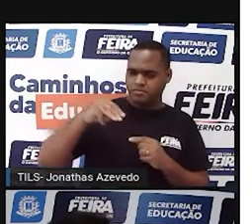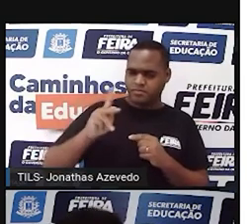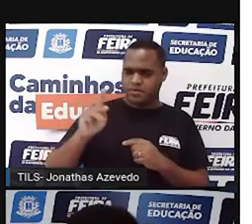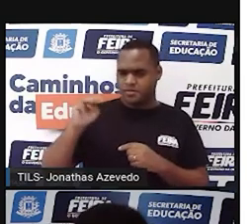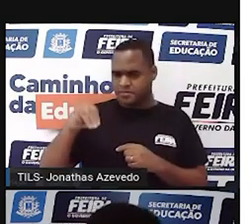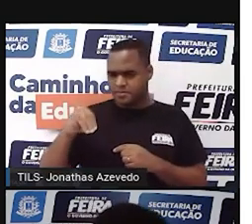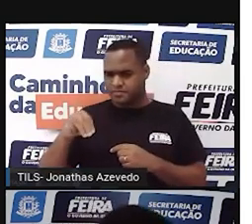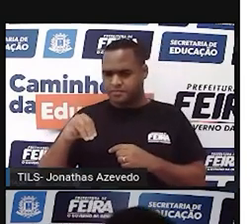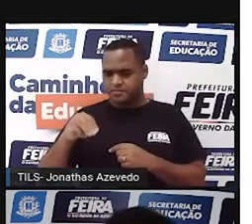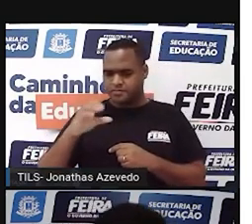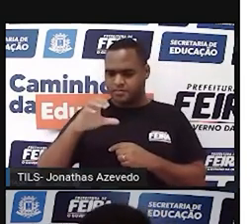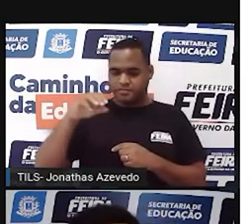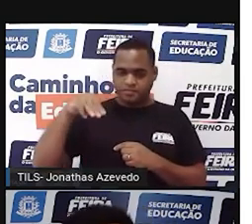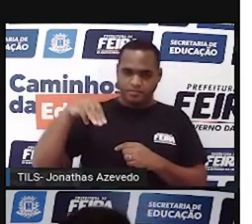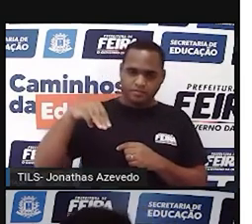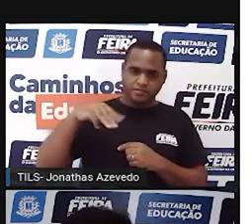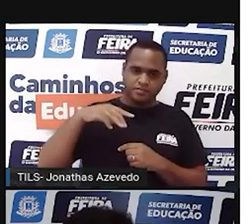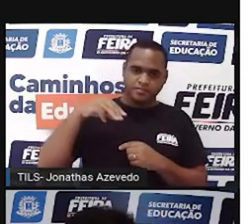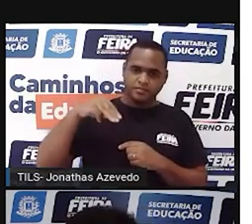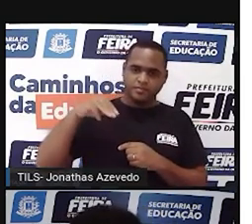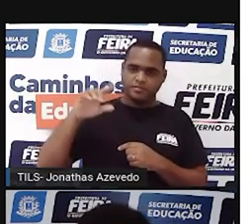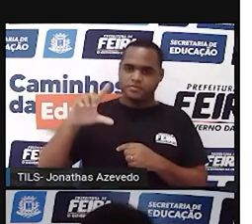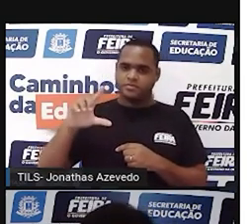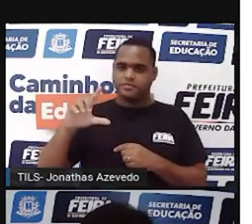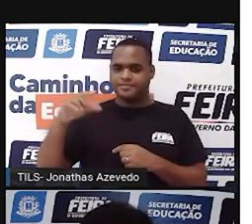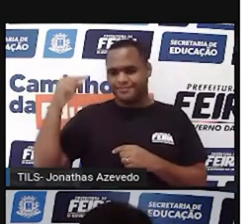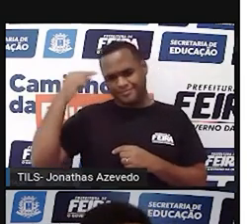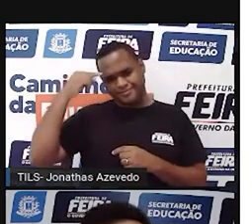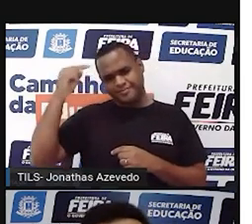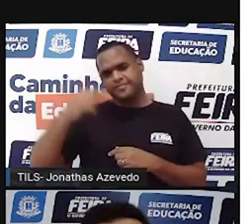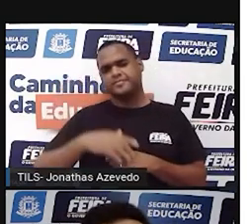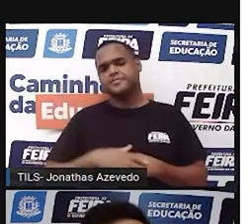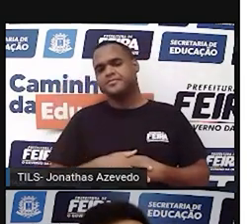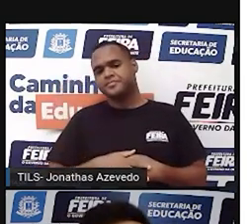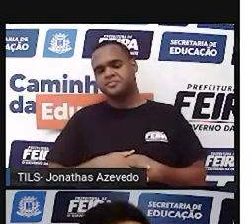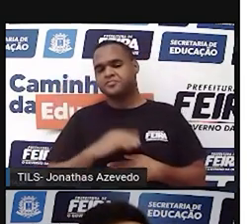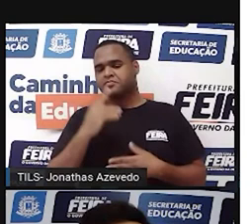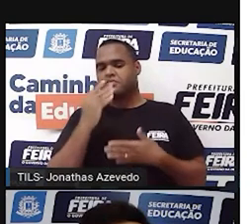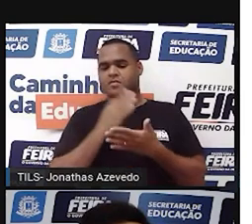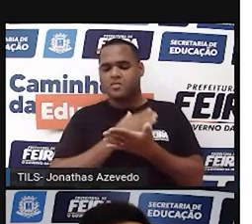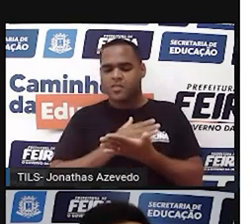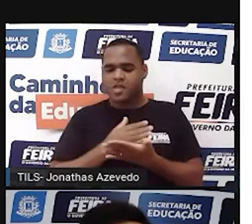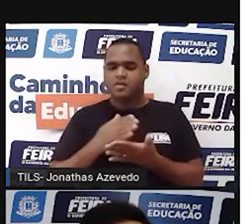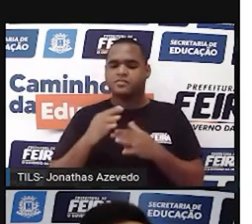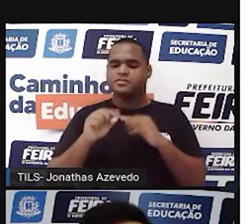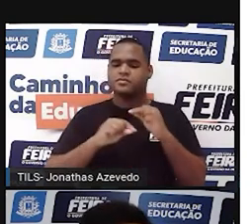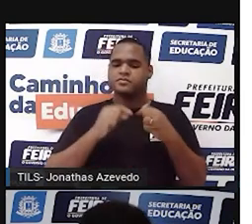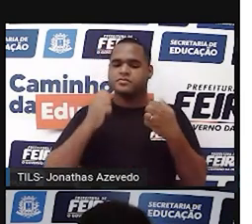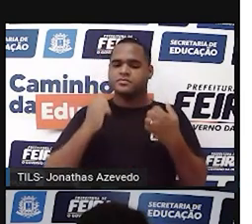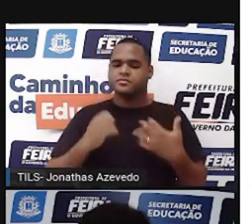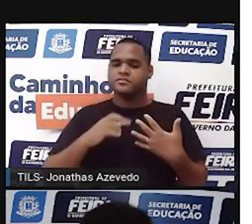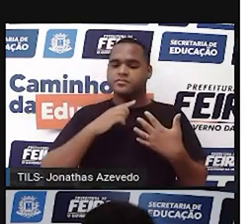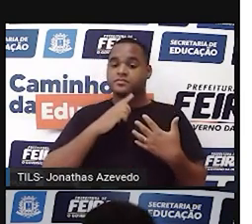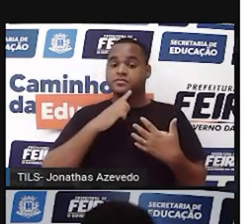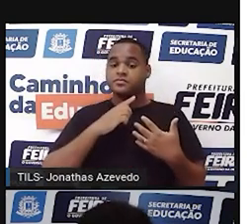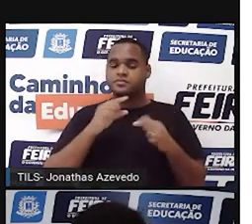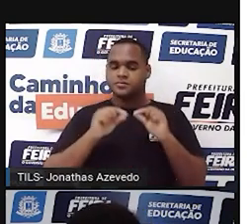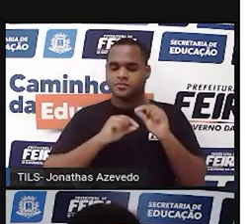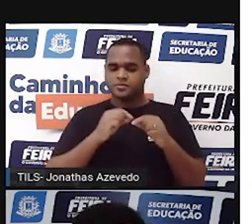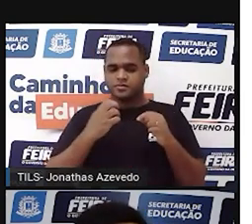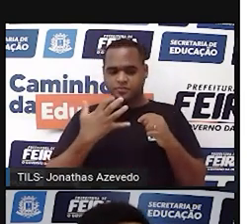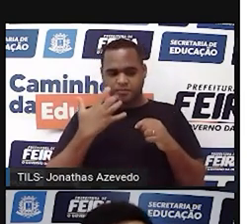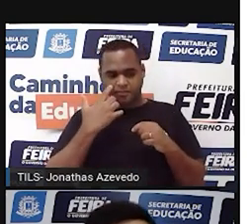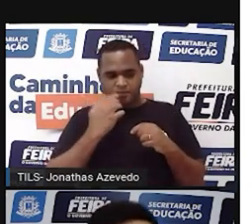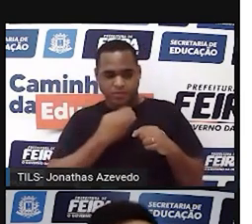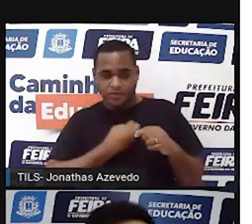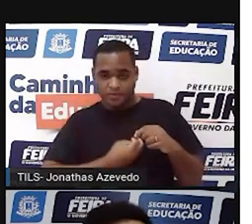Quilômetro? É centímetro? É milímetro? Então começa, né, a pensar nessas coisas aí que estão ao seu redor.